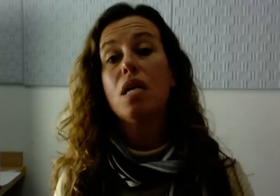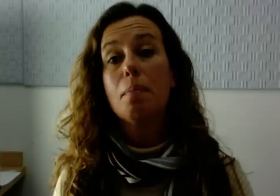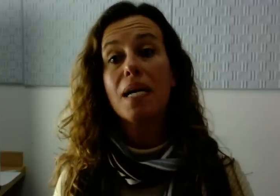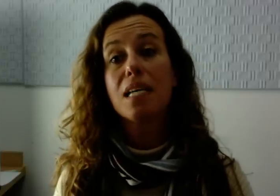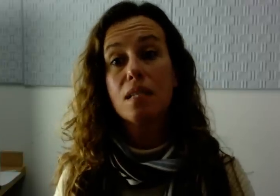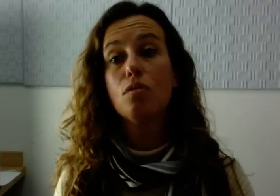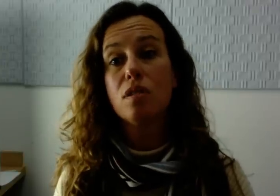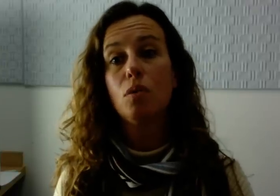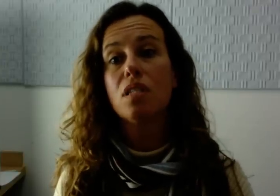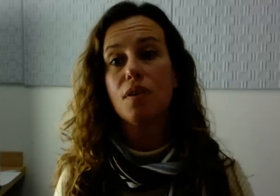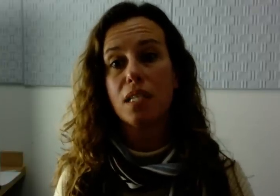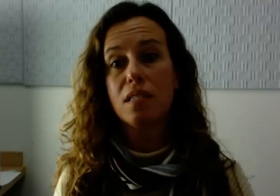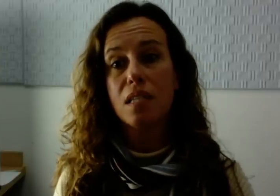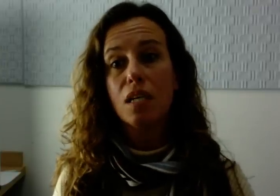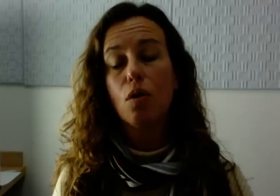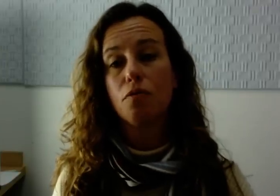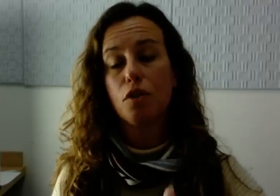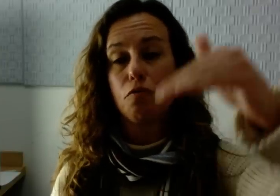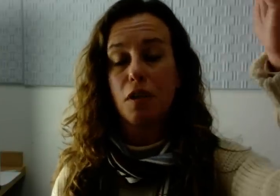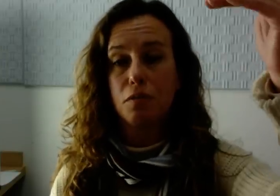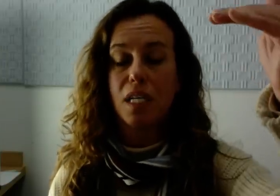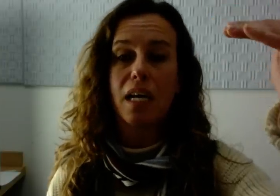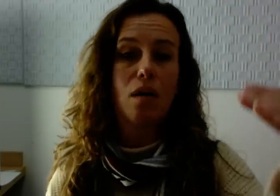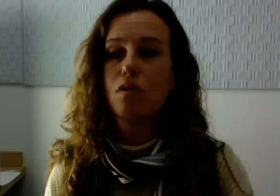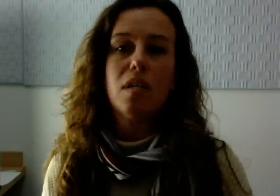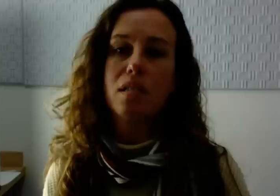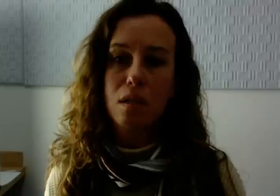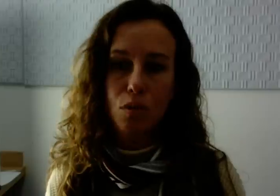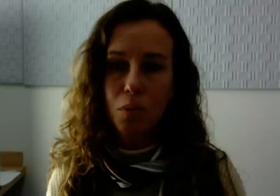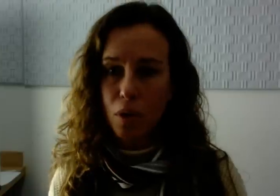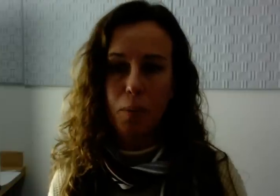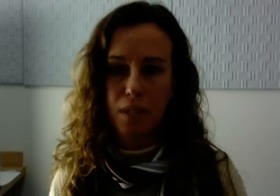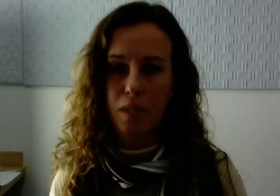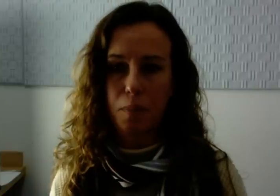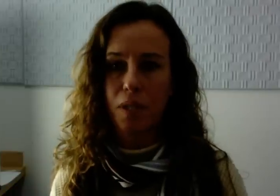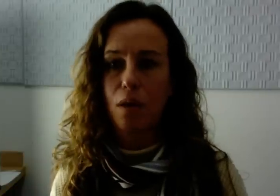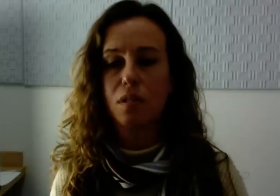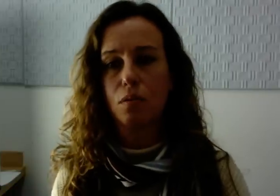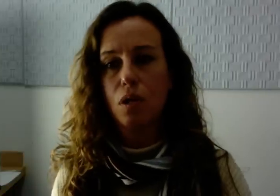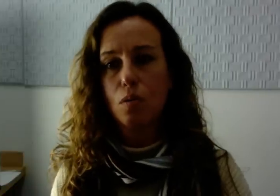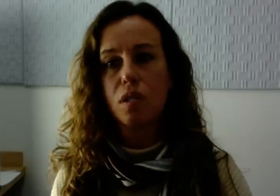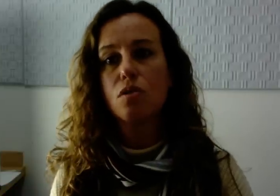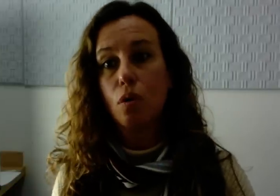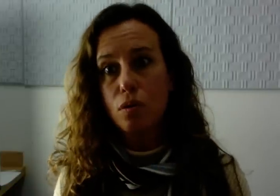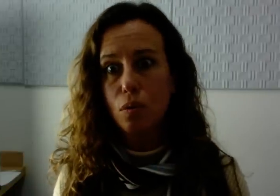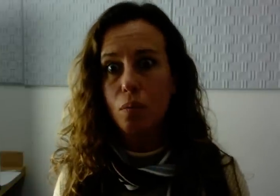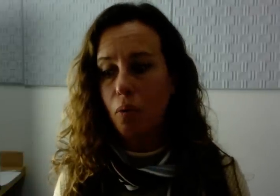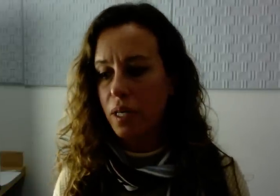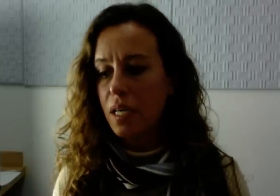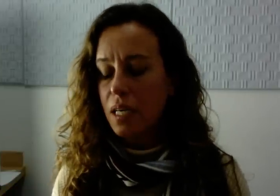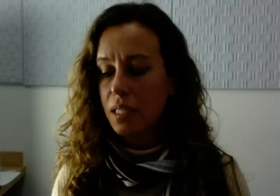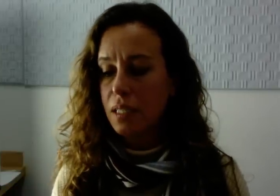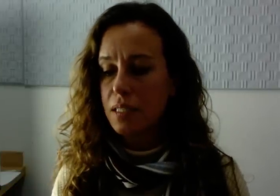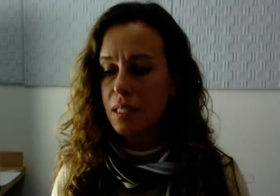remédio mas essa condição muitas vezes causa oscilação de humor por exemplo né são os transtornos do